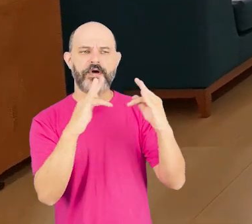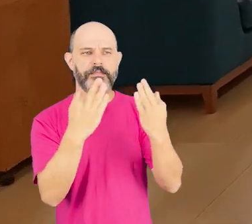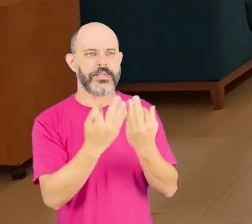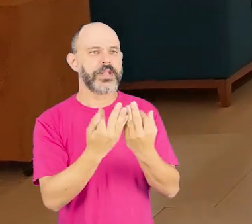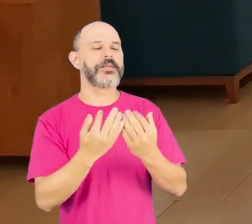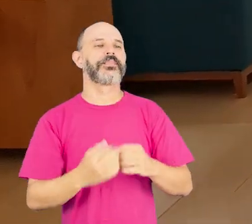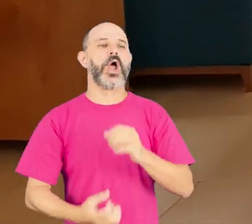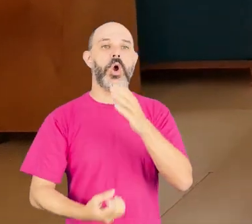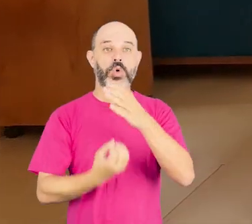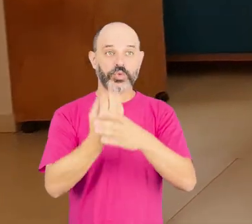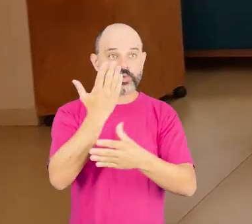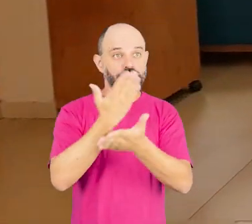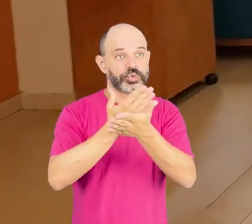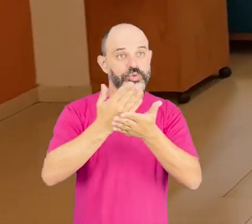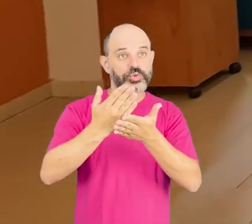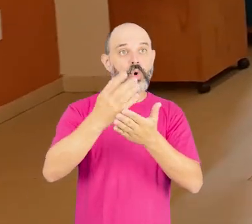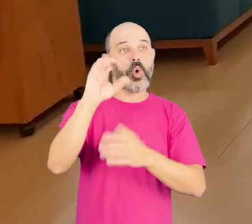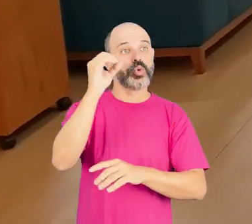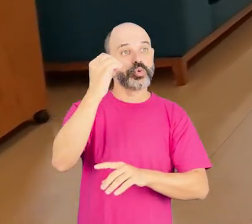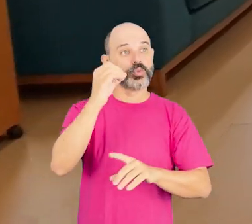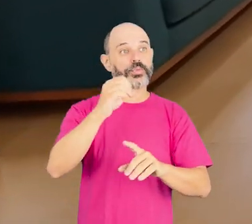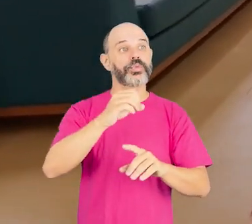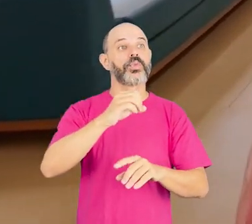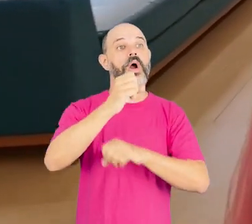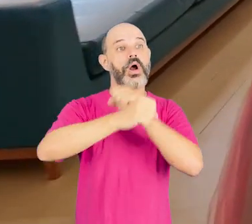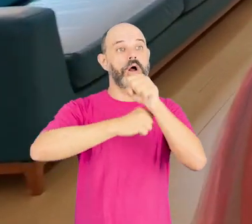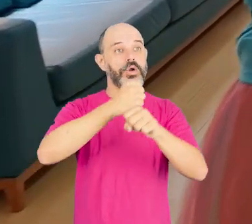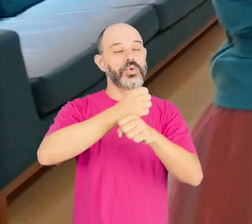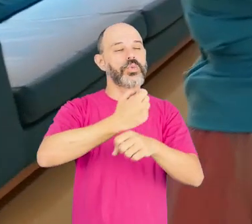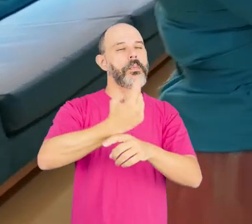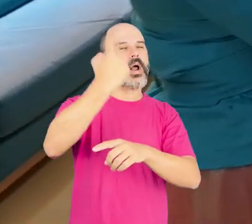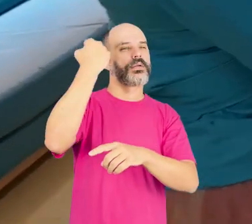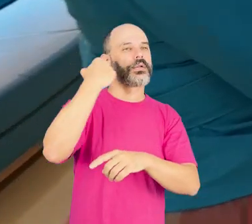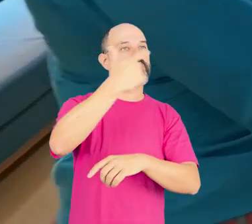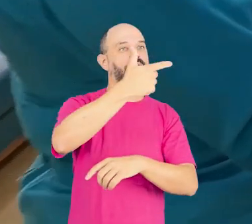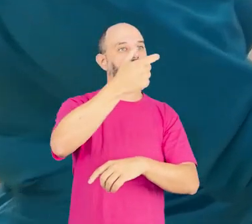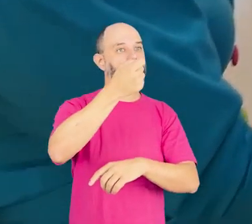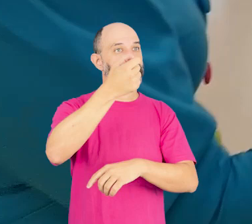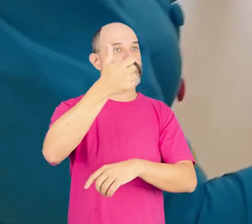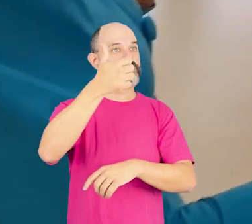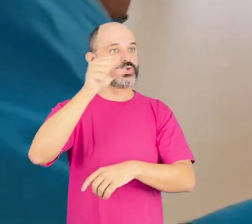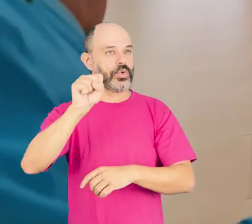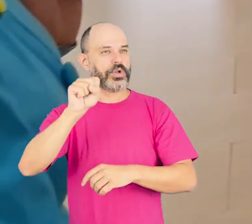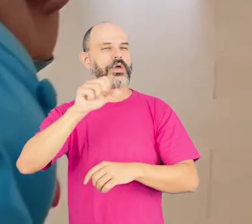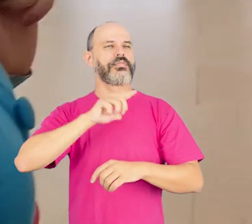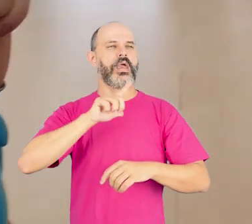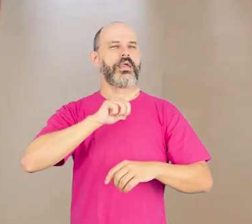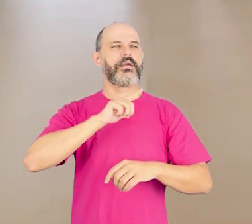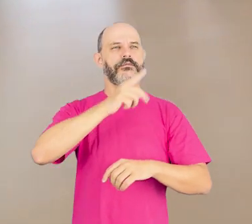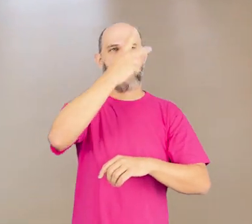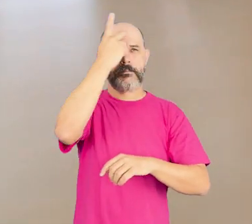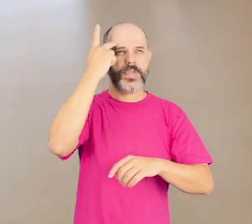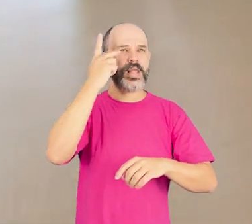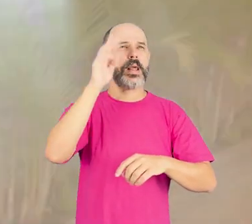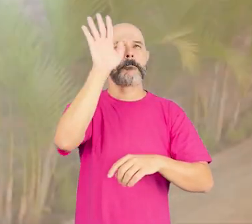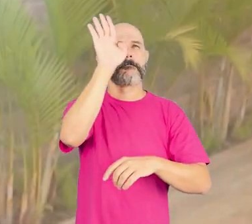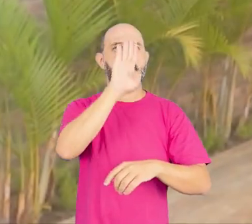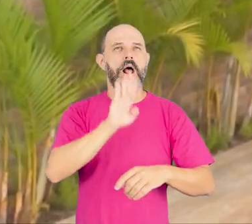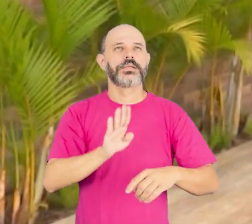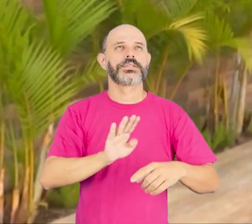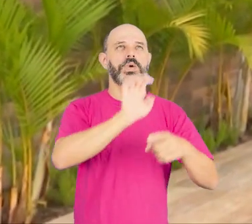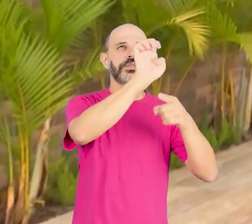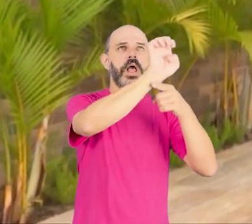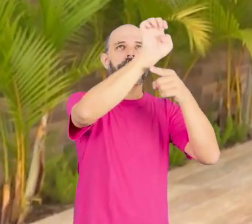foi inaugurada em outubro de 2018 e a gente recebe famílias do Brasil todo, né? De todos os estados que vêm para cá em busca de